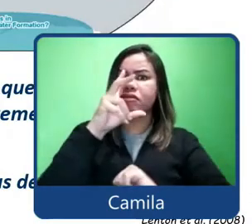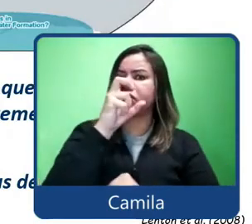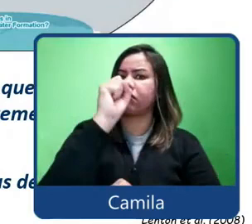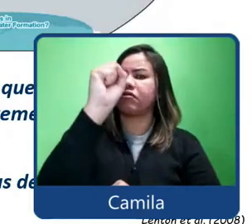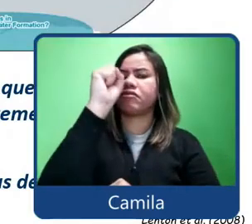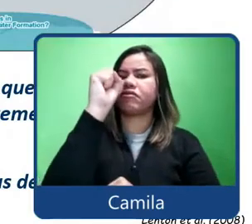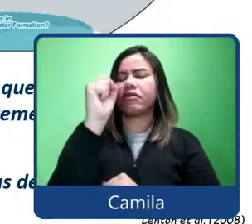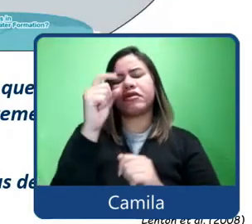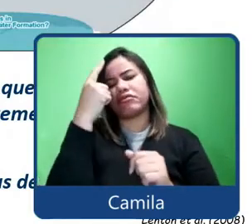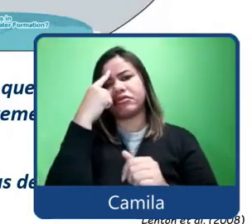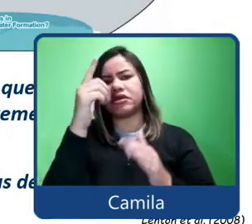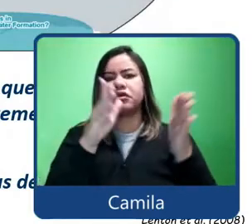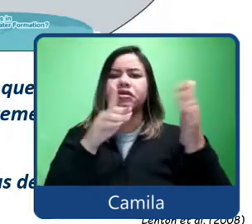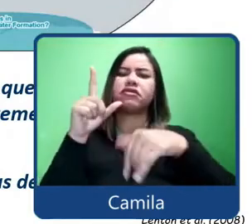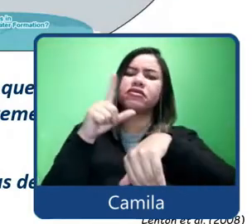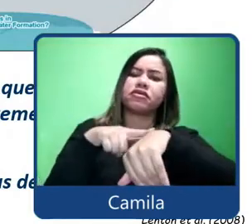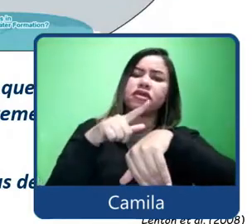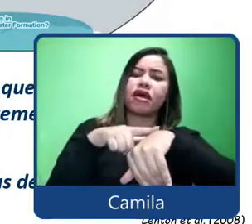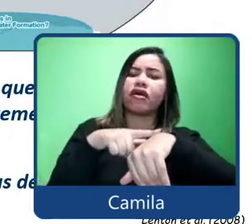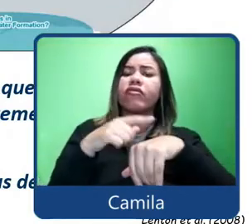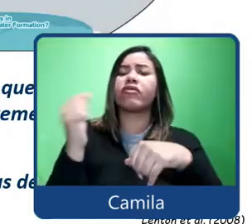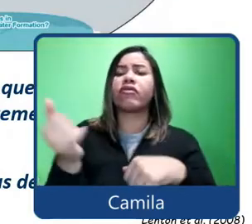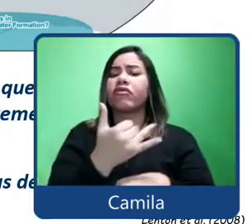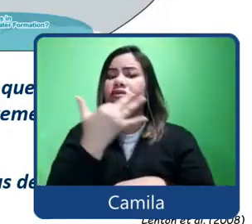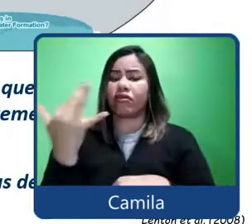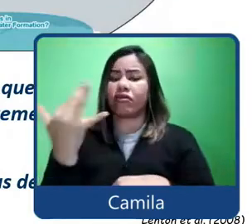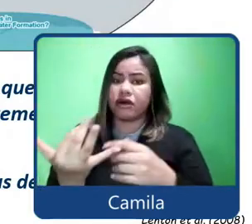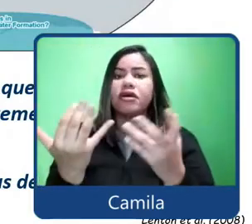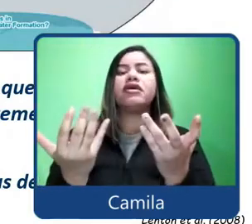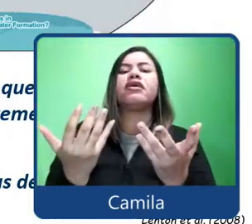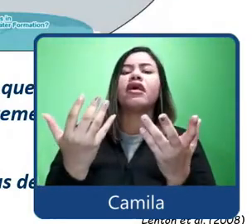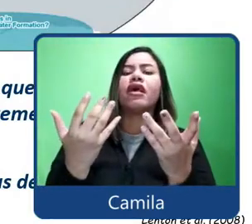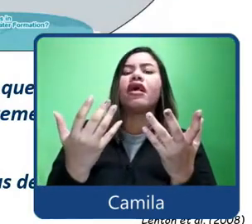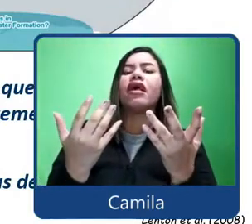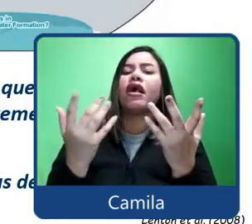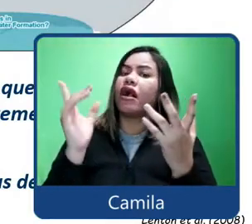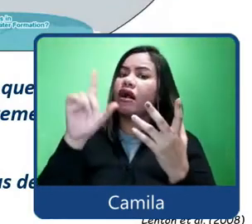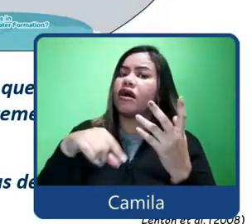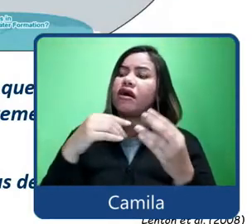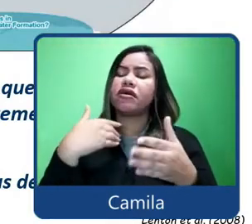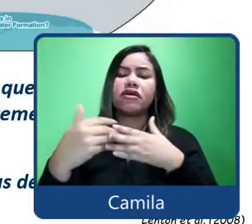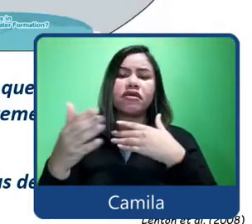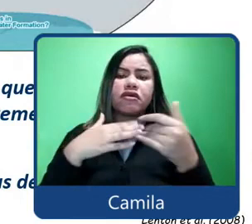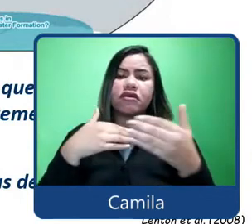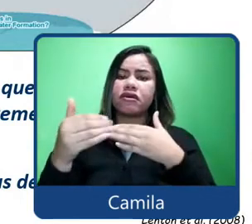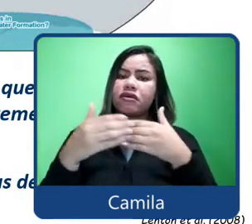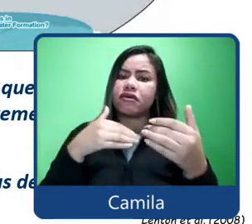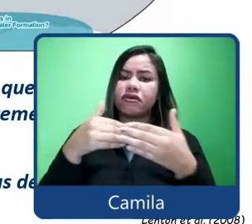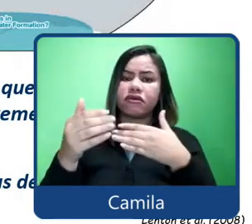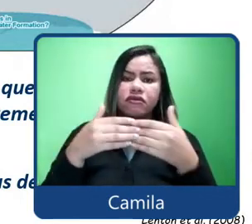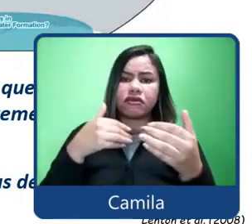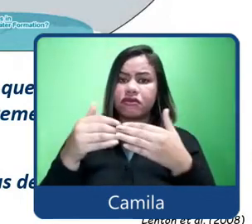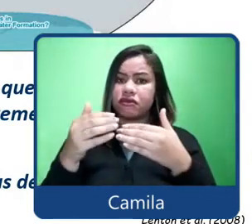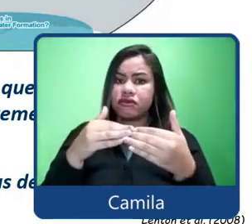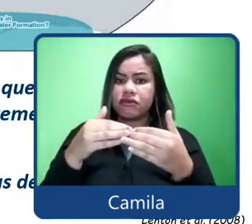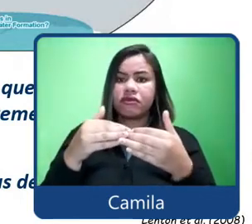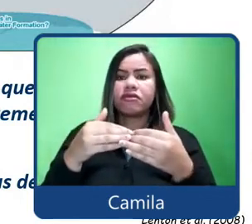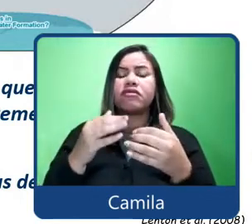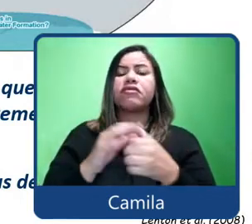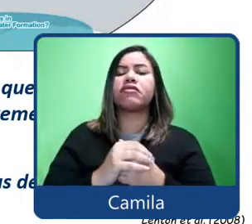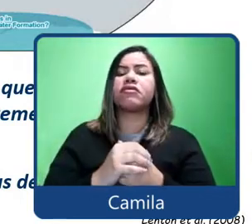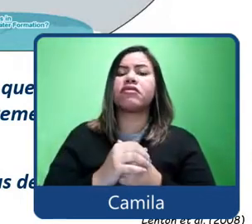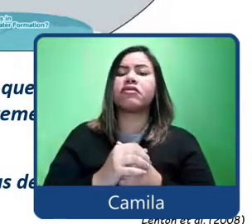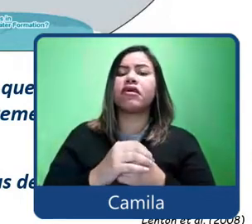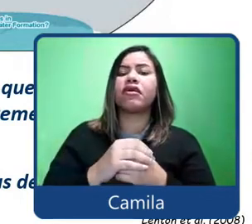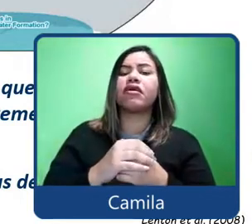que inevitavelmente levam a uma grande mudança no modo de funcionamento do sistema, independente das forçantes vigentes a partir de então. Forçantes